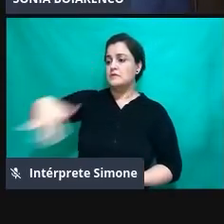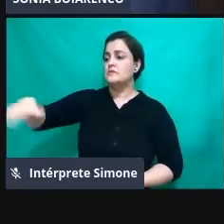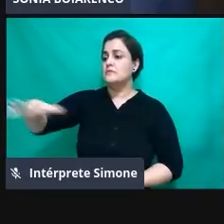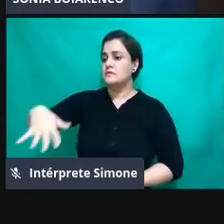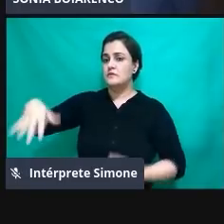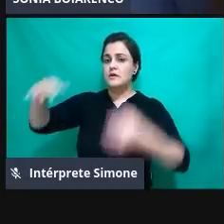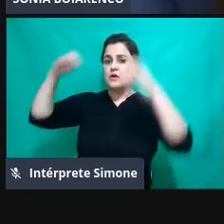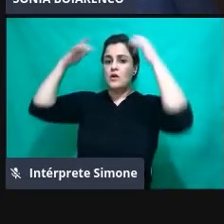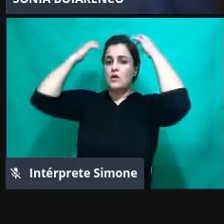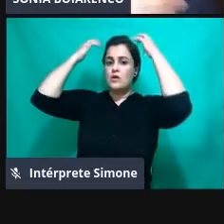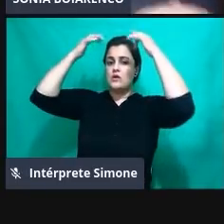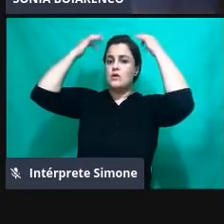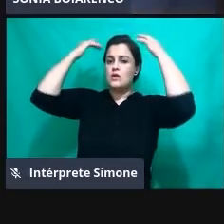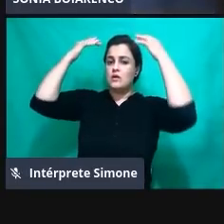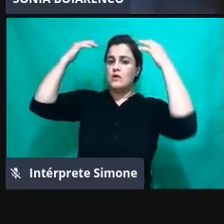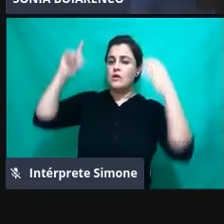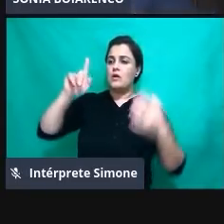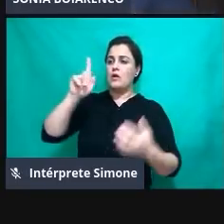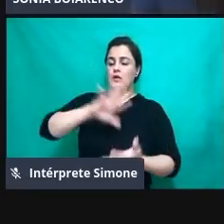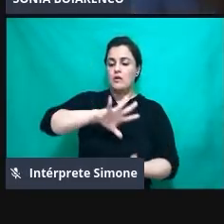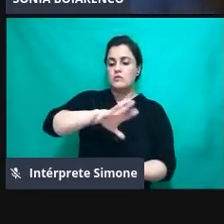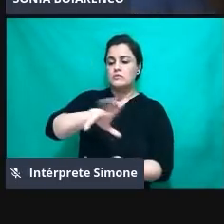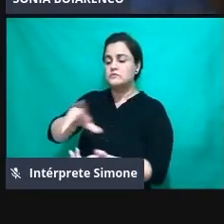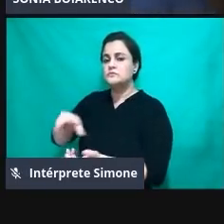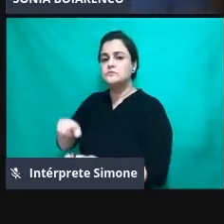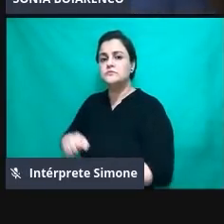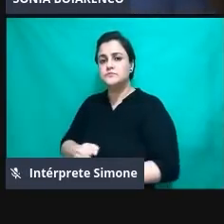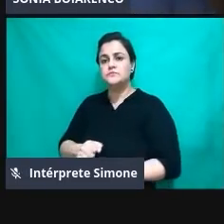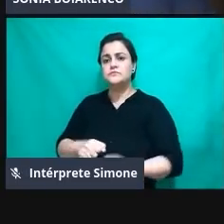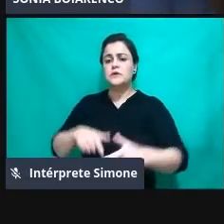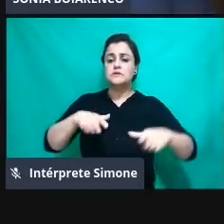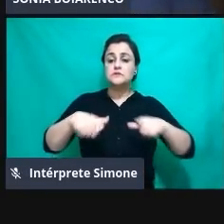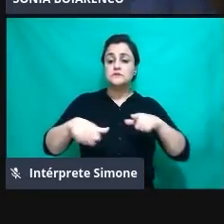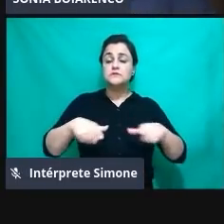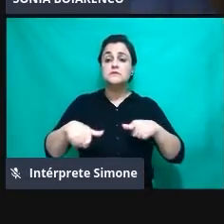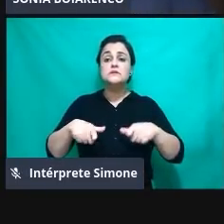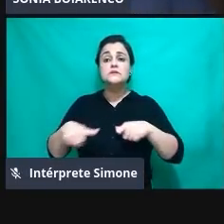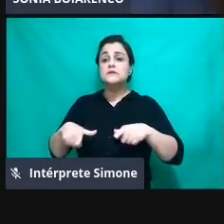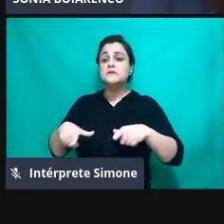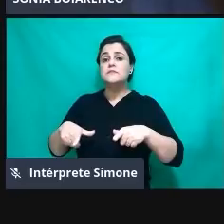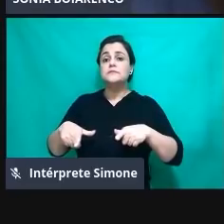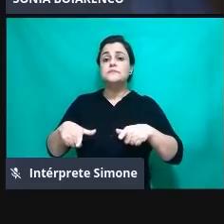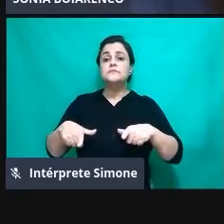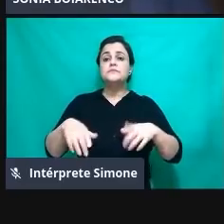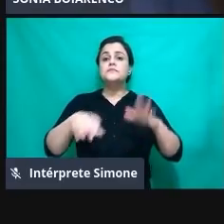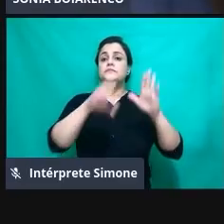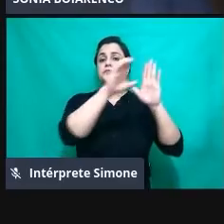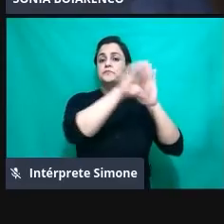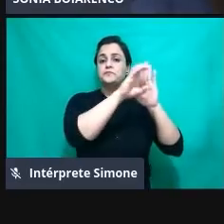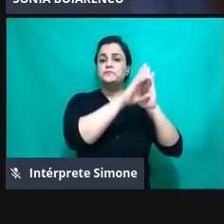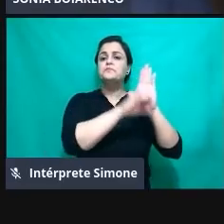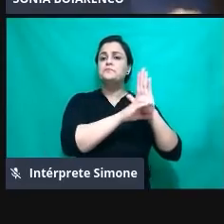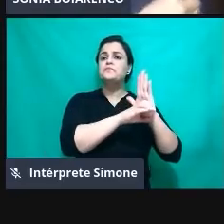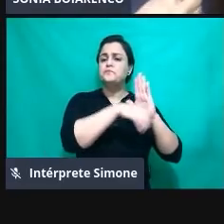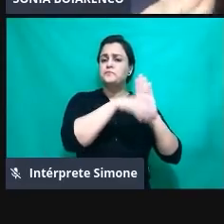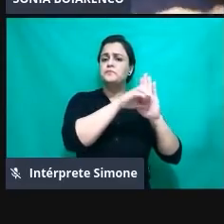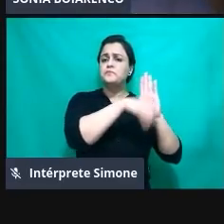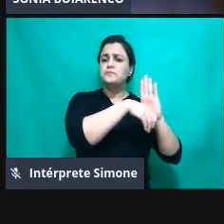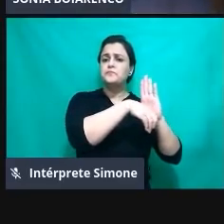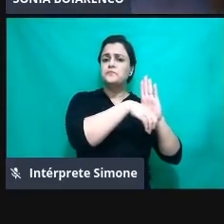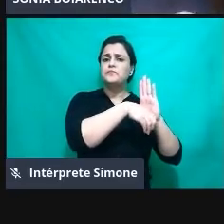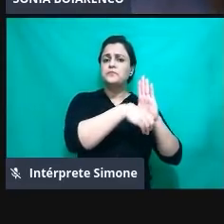né? Para trabalhar as questões de eu transformar o meu cotidiano, porque daí eu